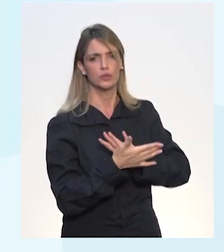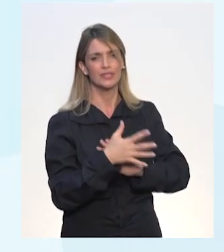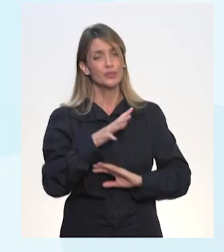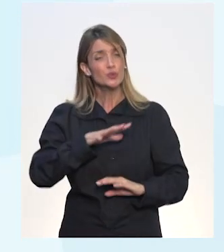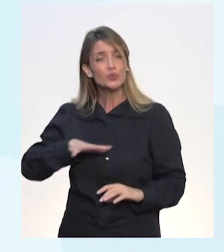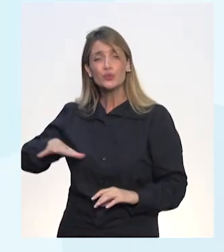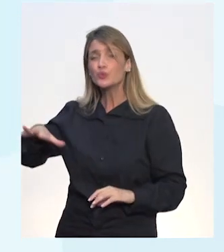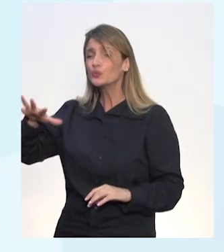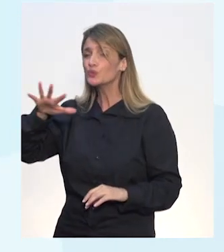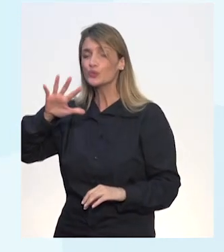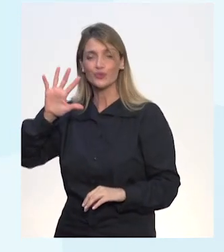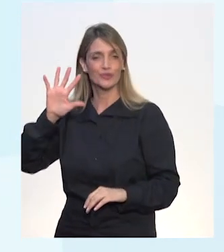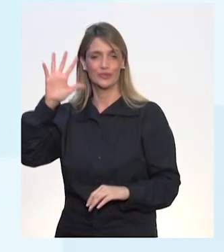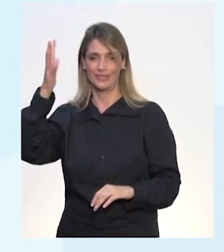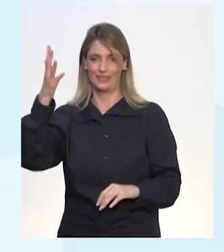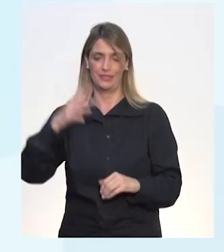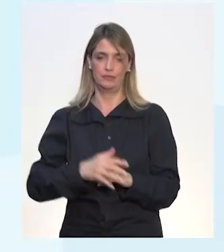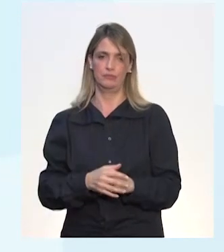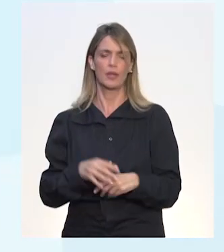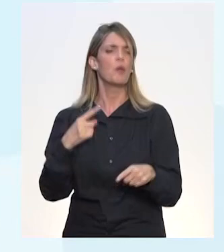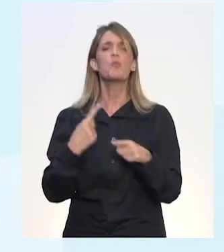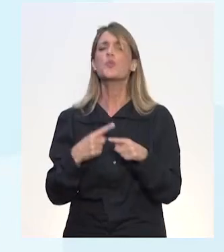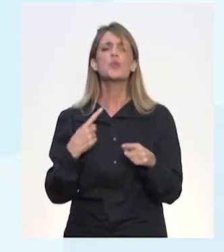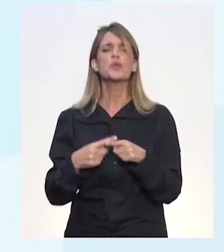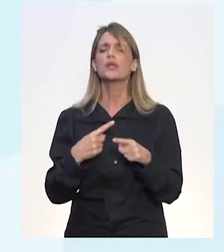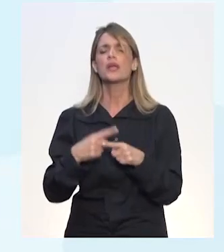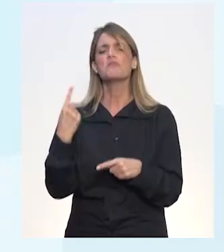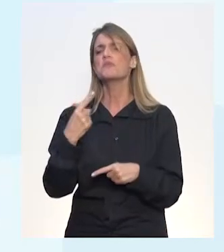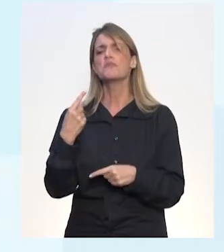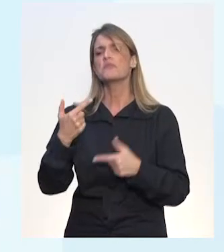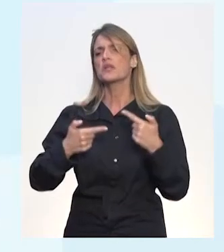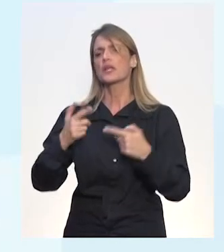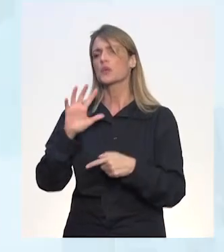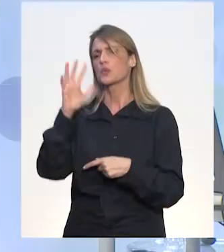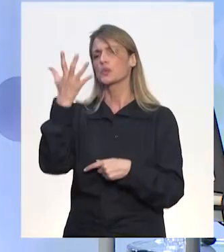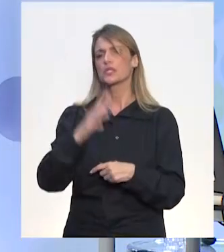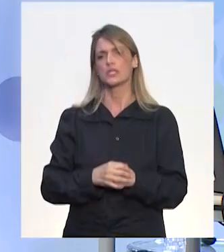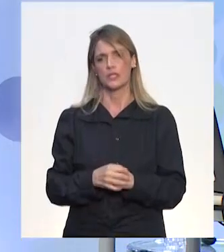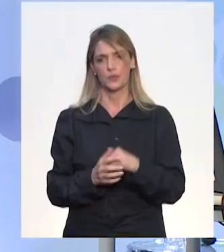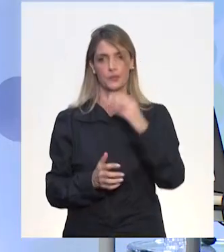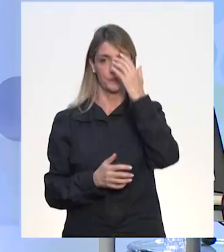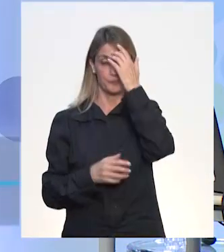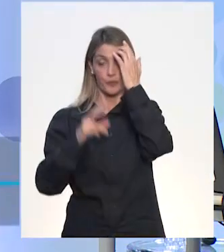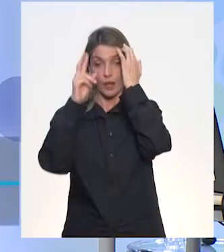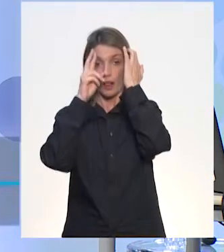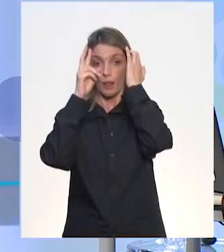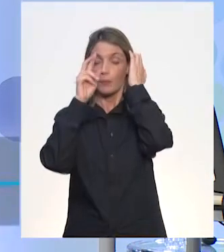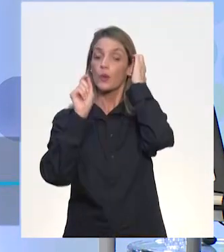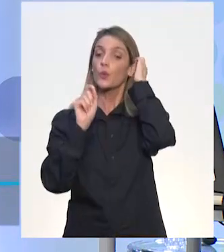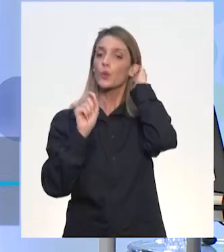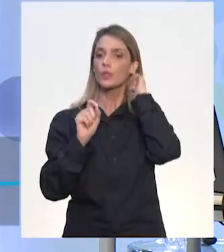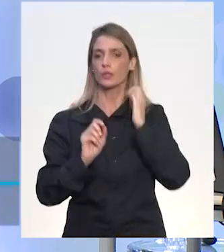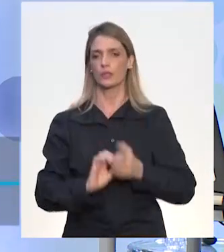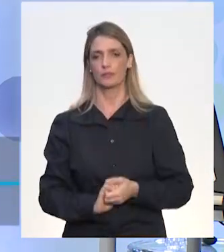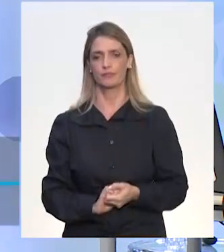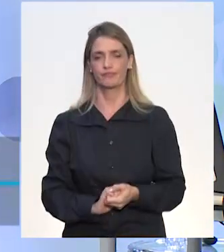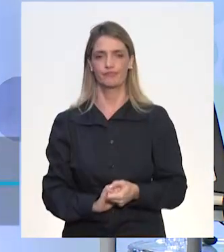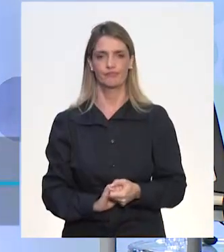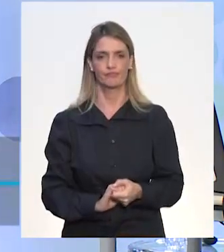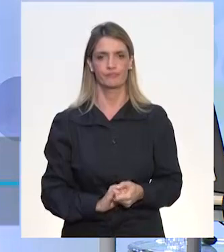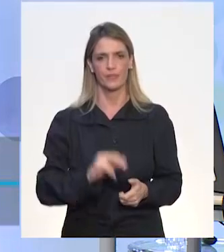vai ter. E por que aconteceu a Primeira Guerra Mundial? Eu sempre gosto de lembrar, quando a gente toma como